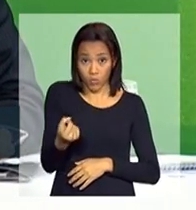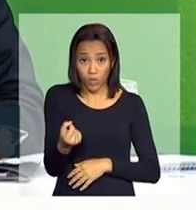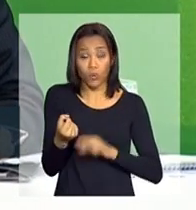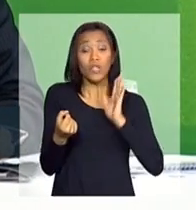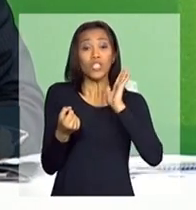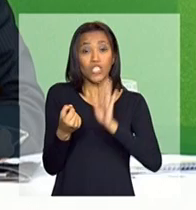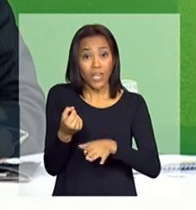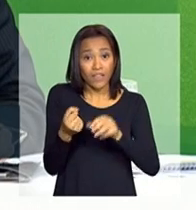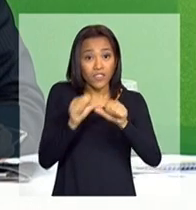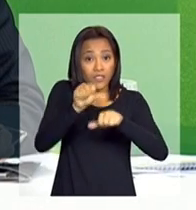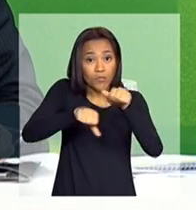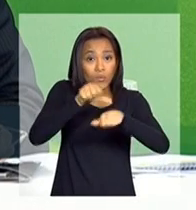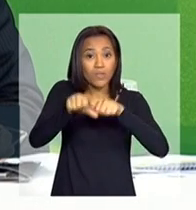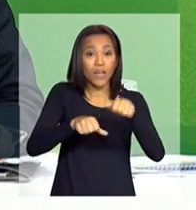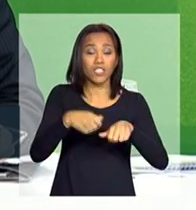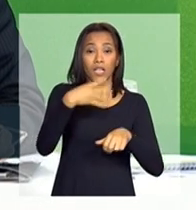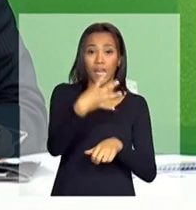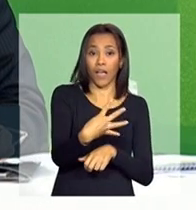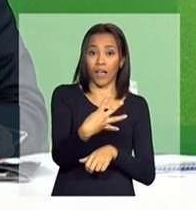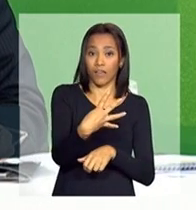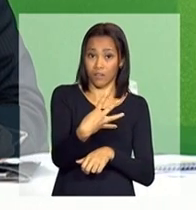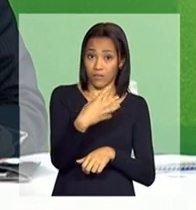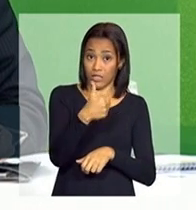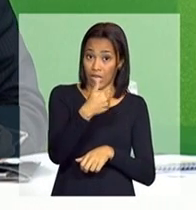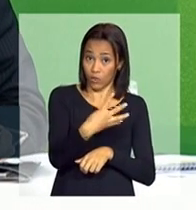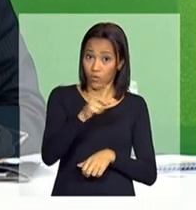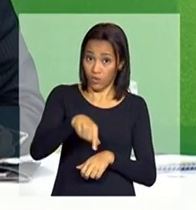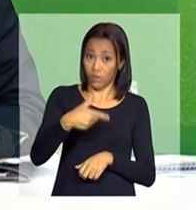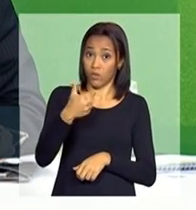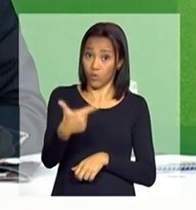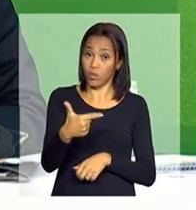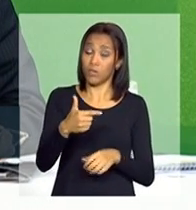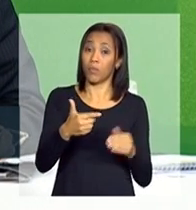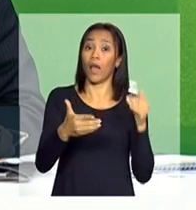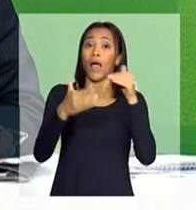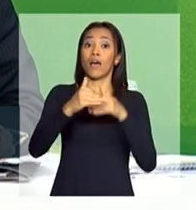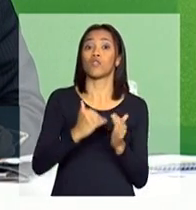alterado de 14,2 para 14,9 o